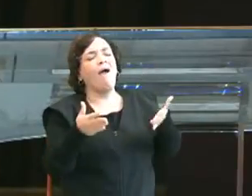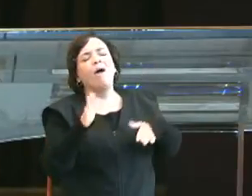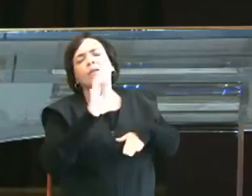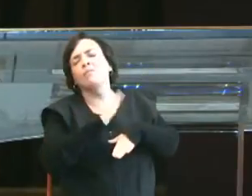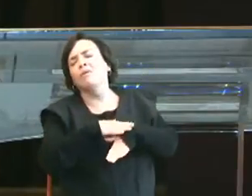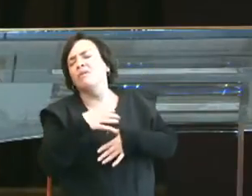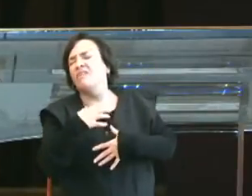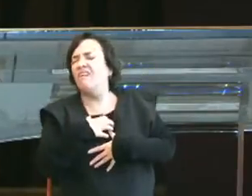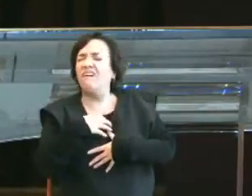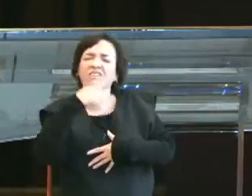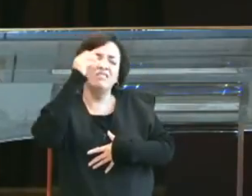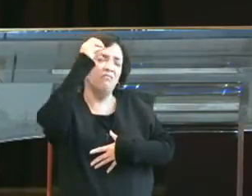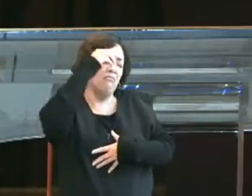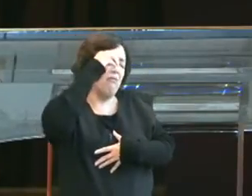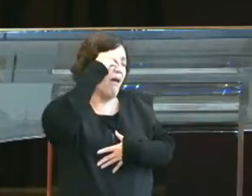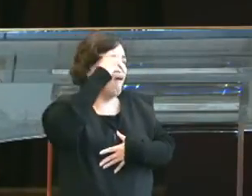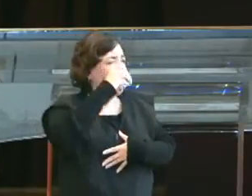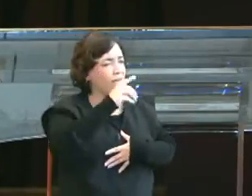trazendo sim